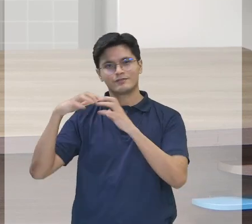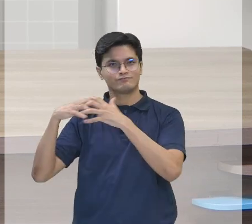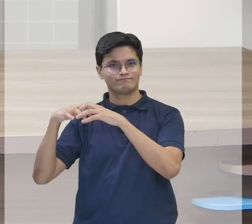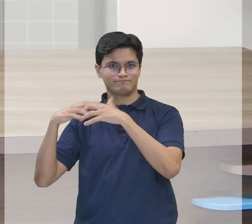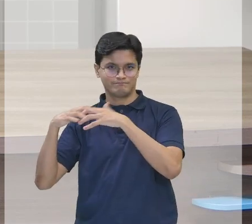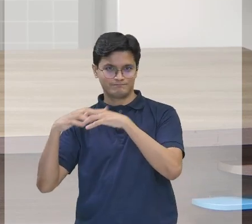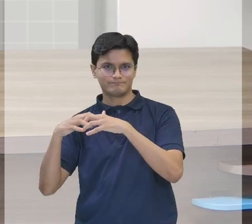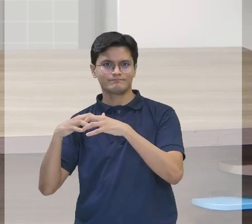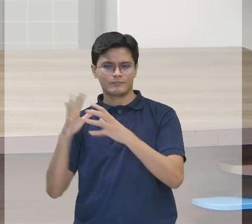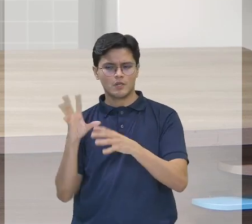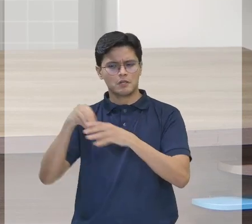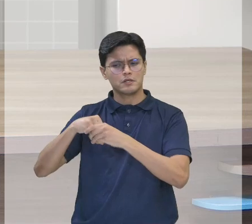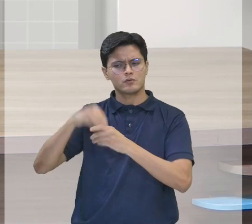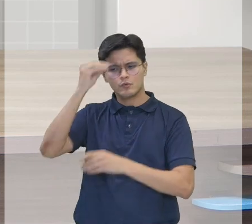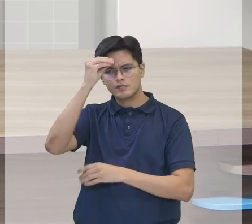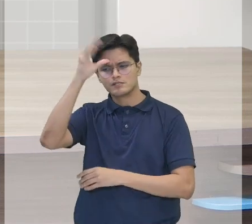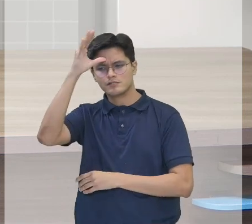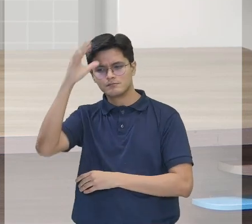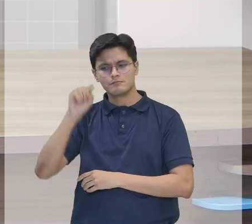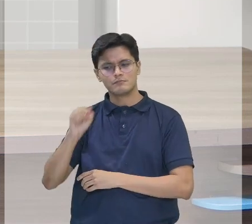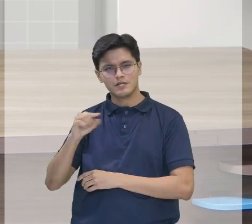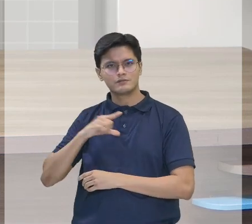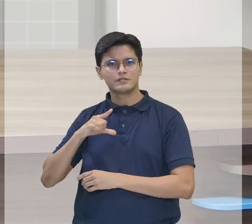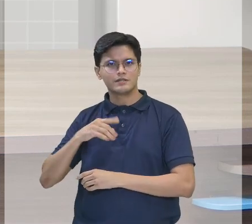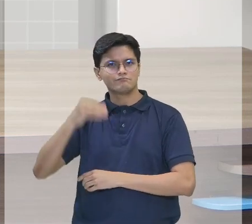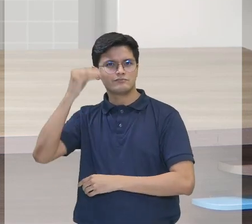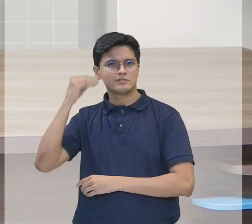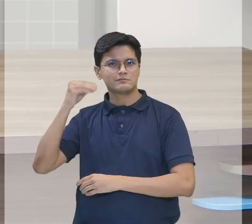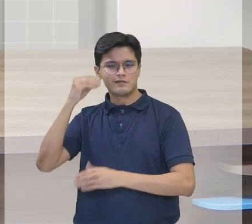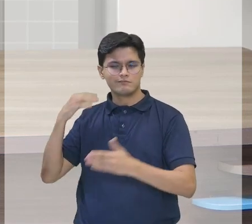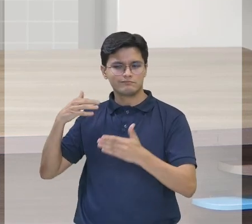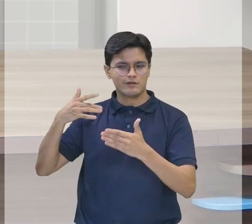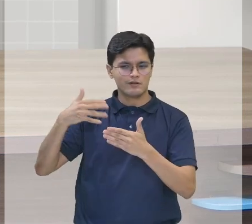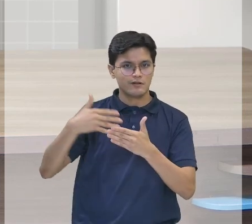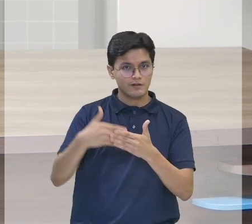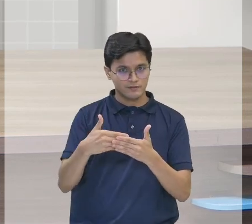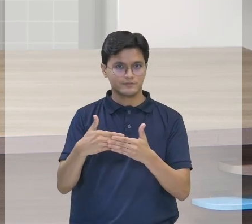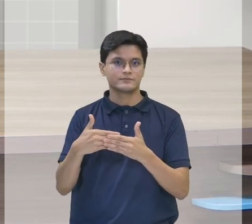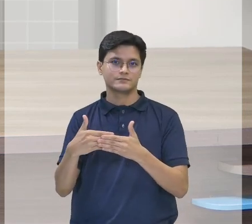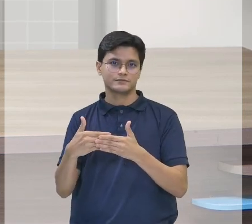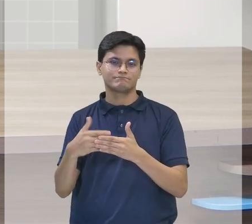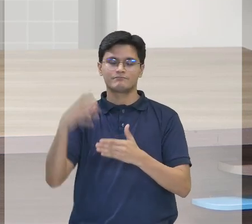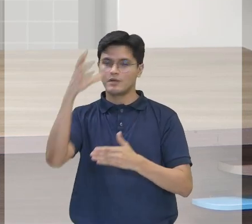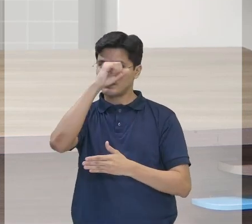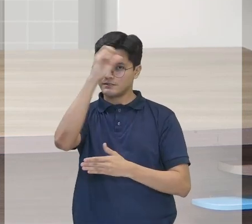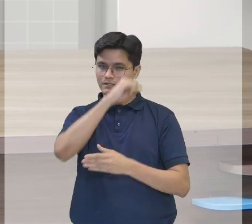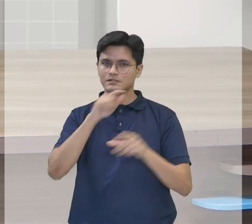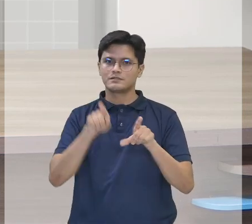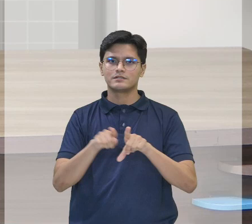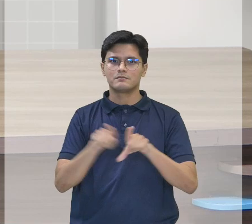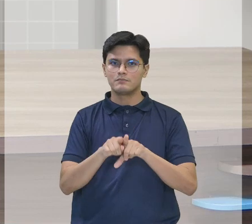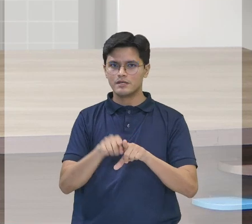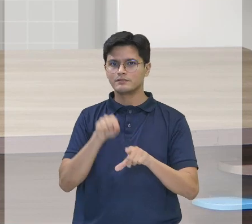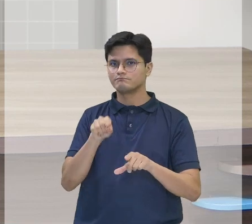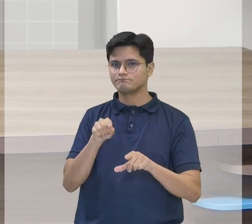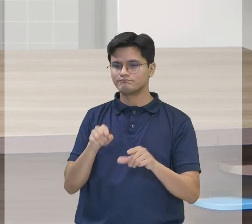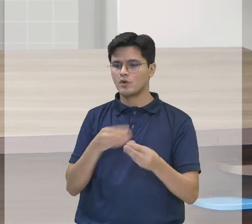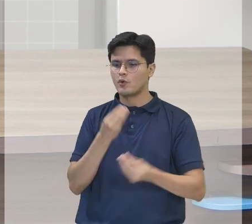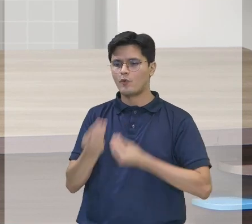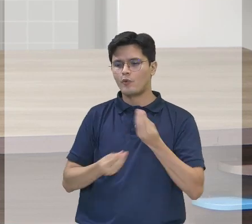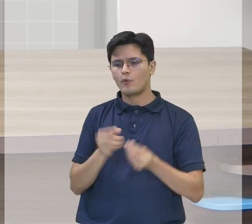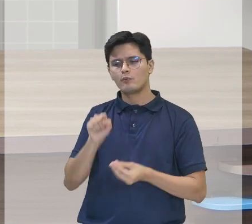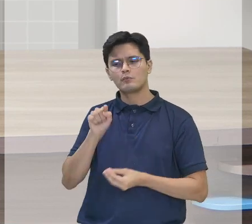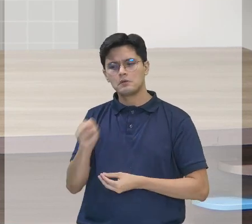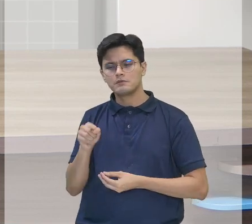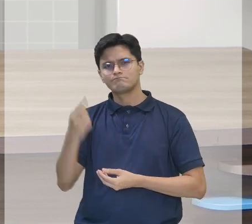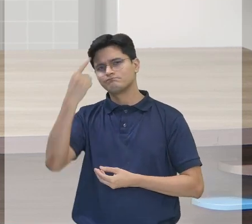traz acumulado, né, das experiências que ele teve de aprendizagem, o que ele pensa sobre a própria aprendizagem. E ela tem